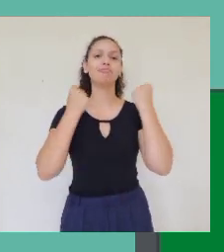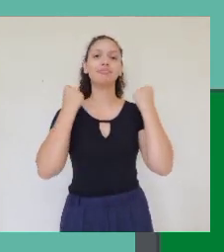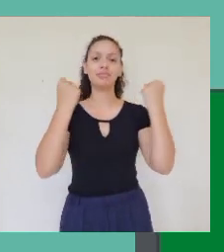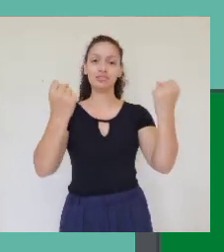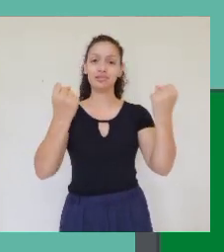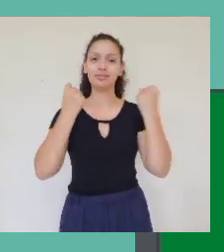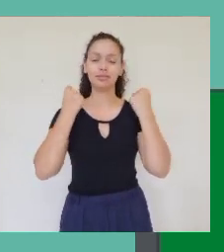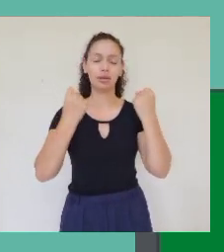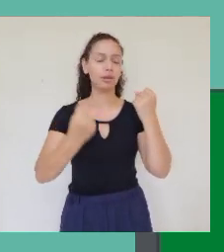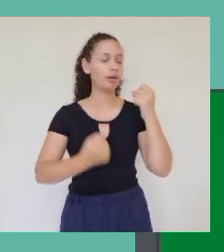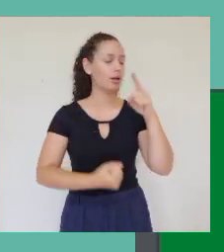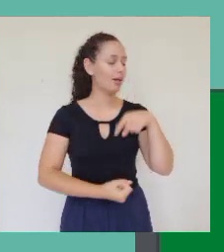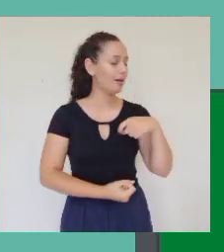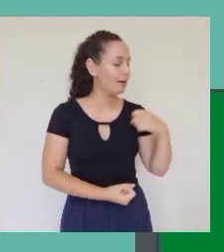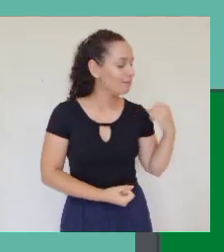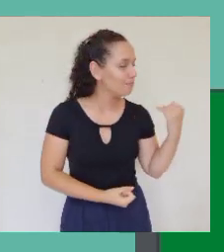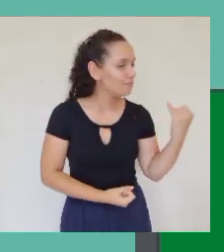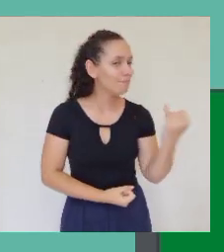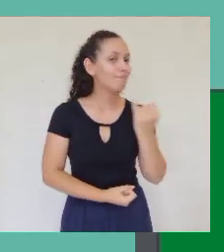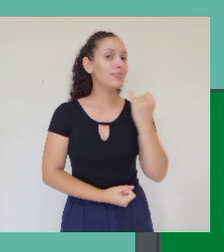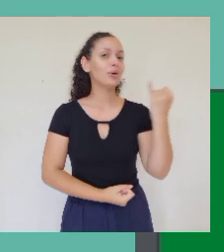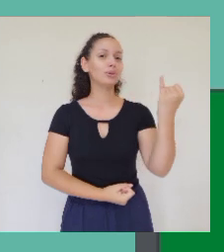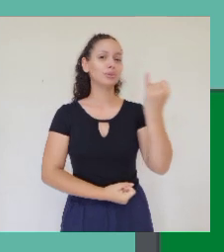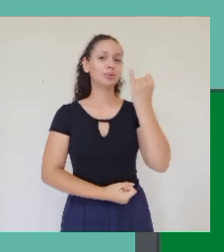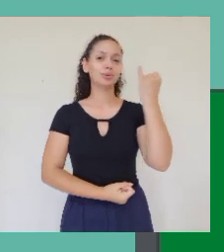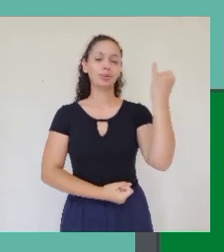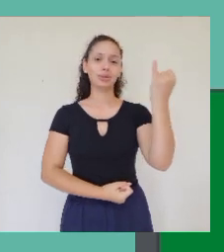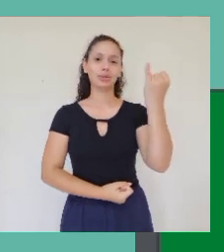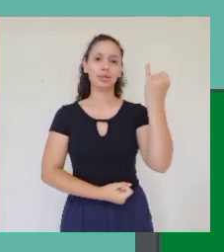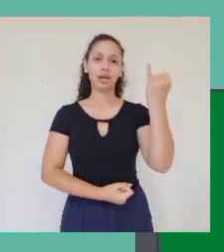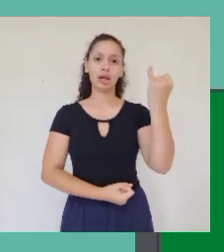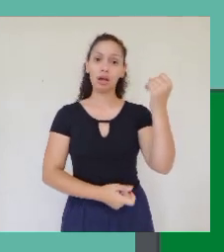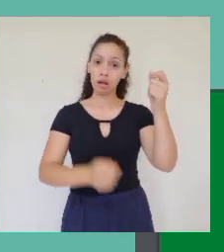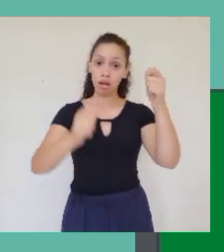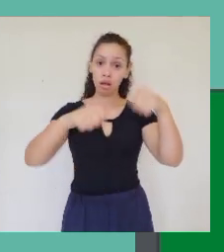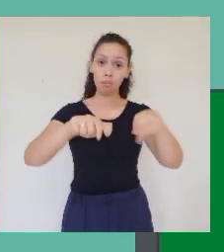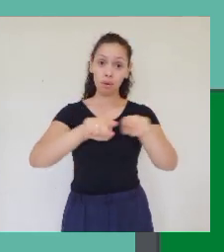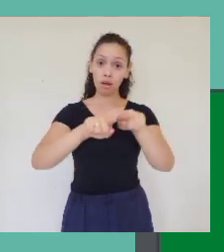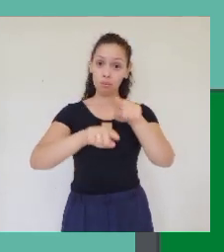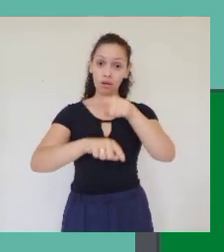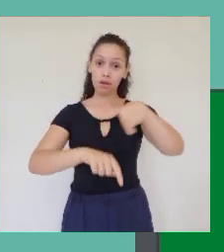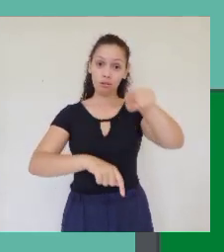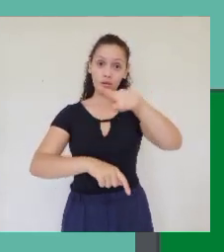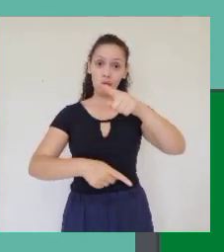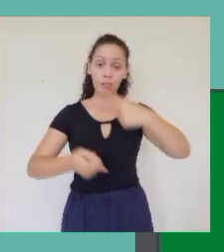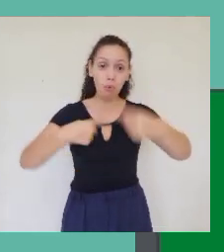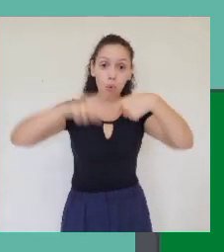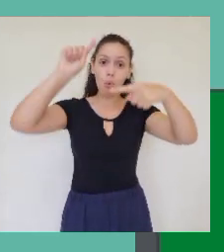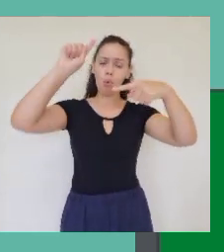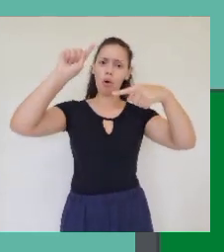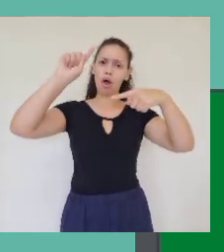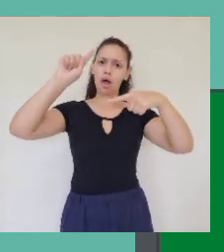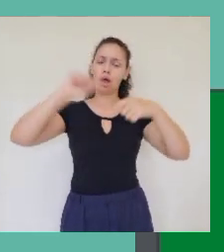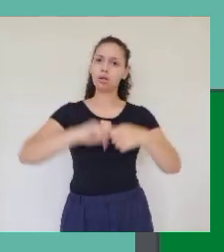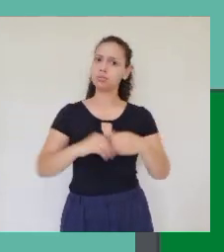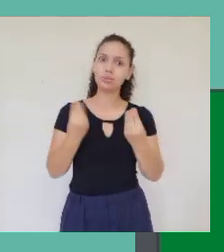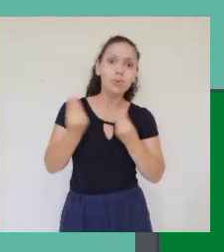e isso pode aumentar o seu rendimento acadêmico. Como assim? A prática de exercício físico, né,